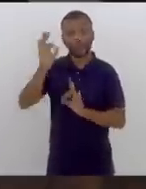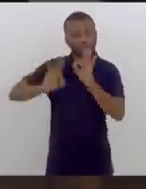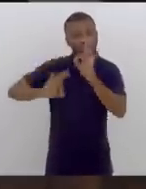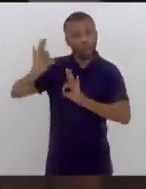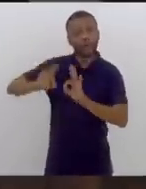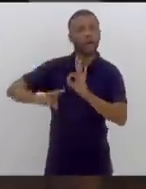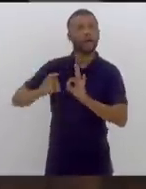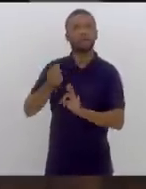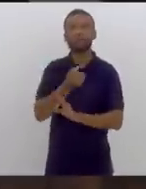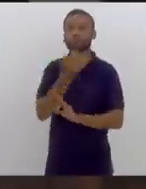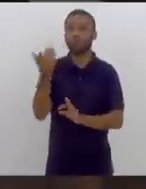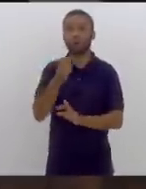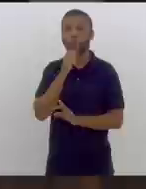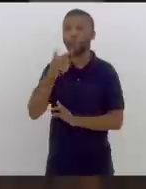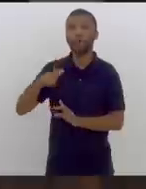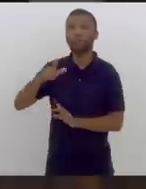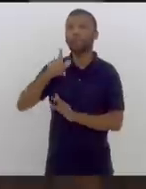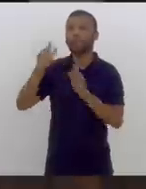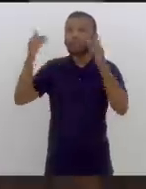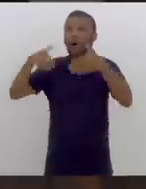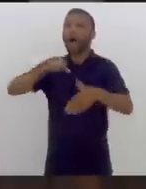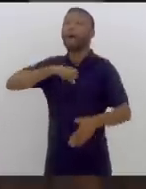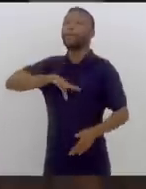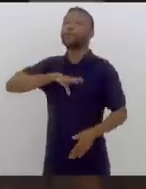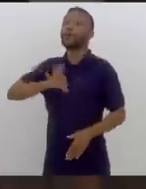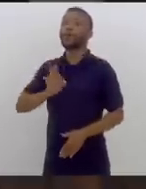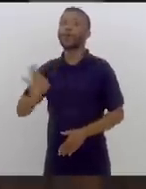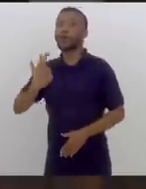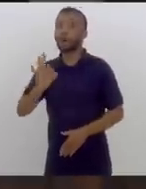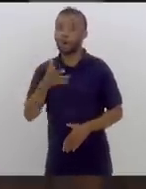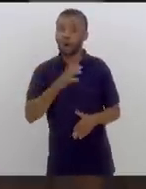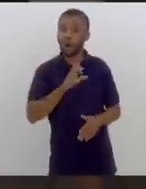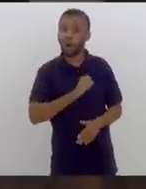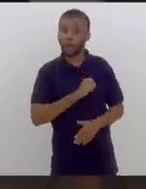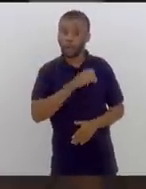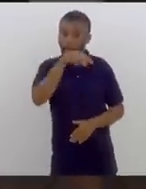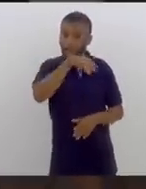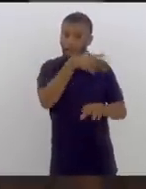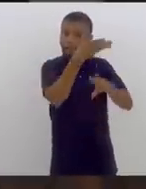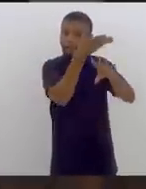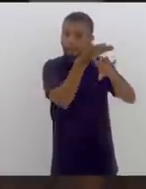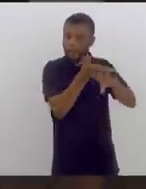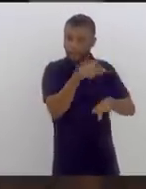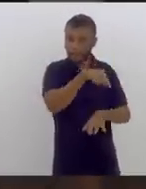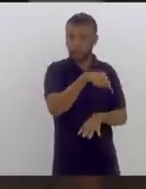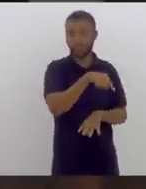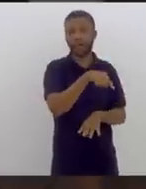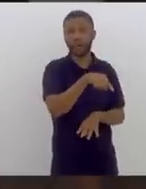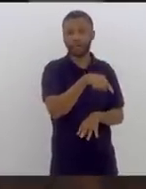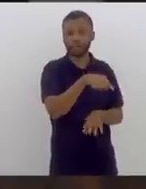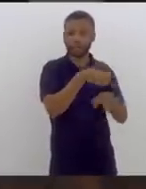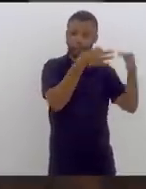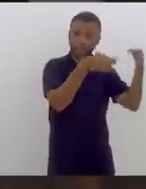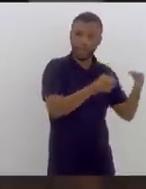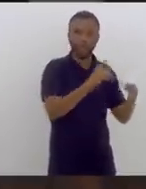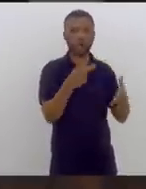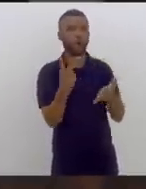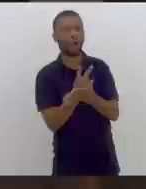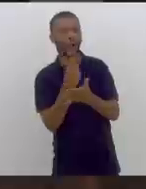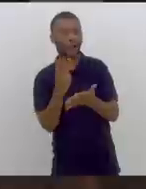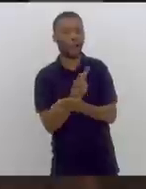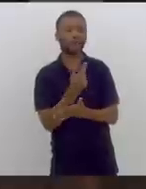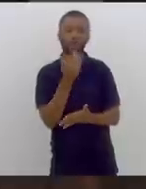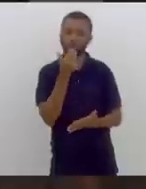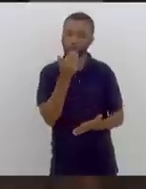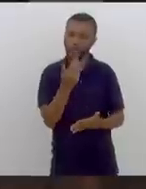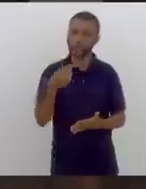eu não sou muito chegada Português Eu gosto muito de matemática não erra meu irmão matemática é o certo ou errado então eu peço o senhor